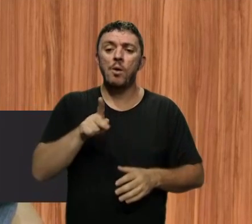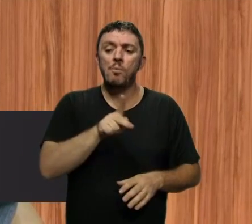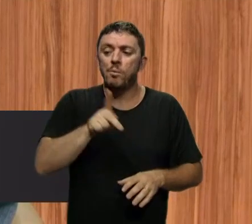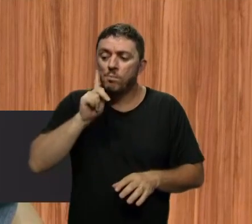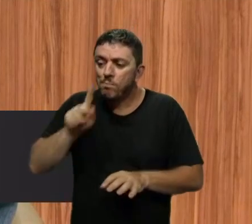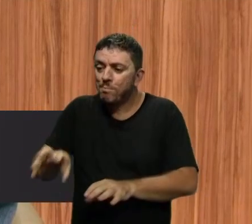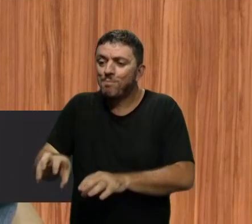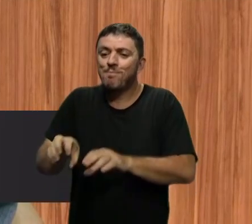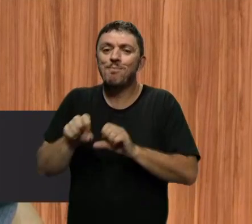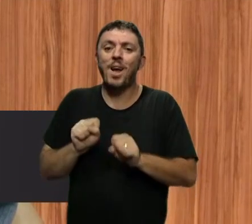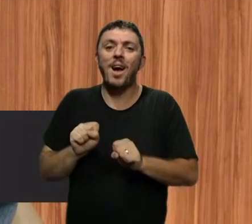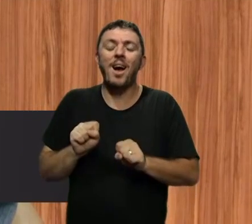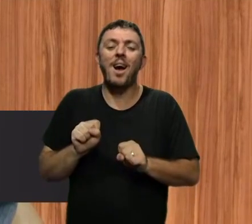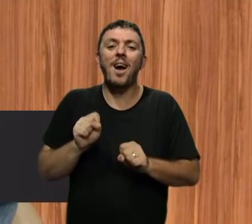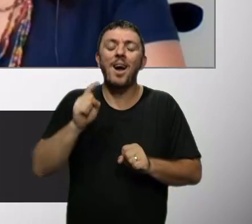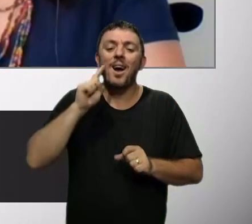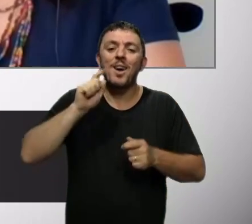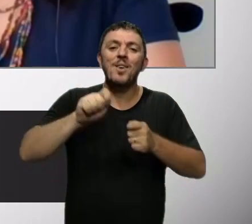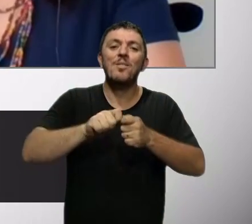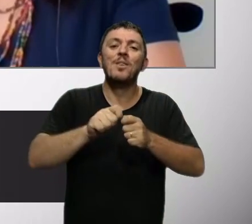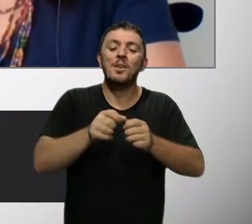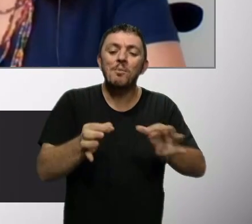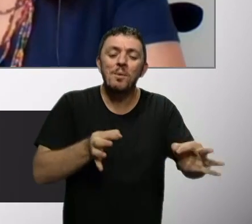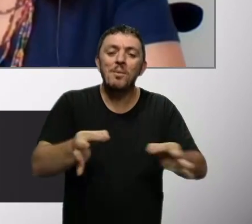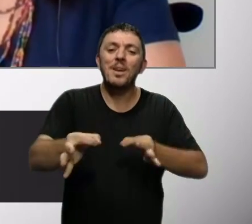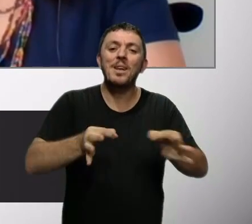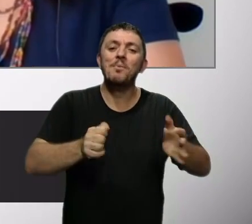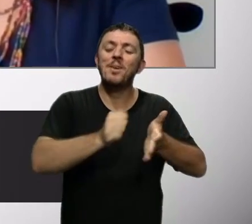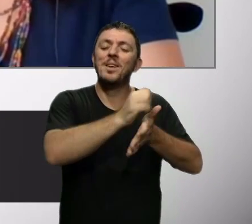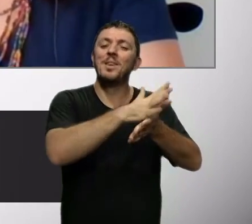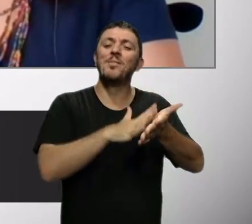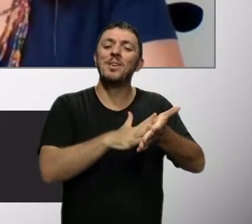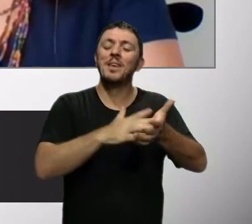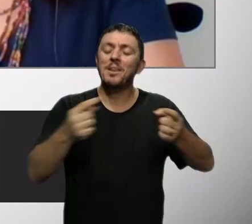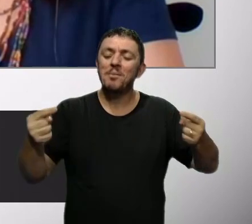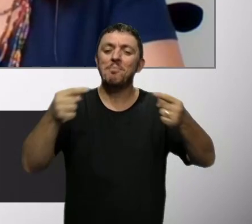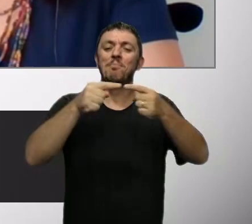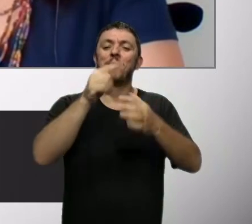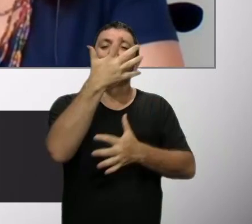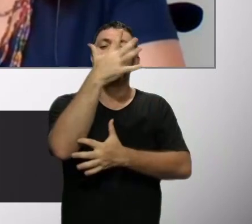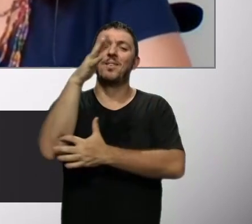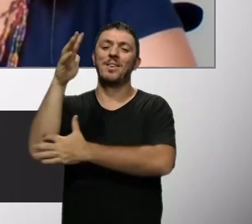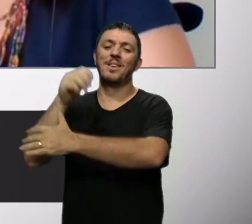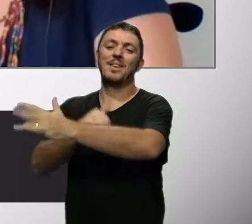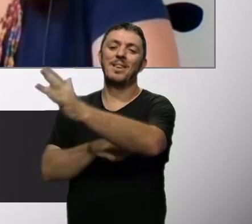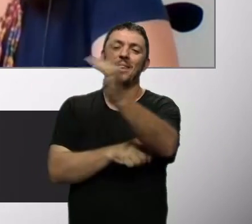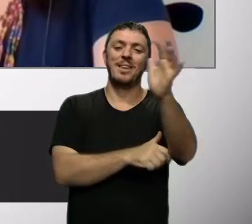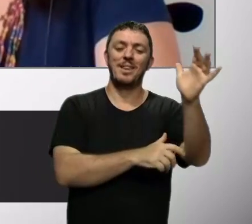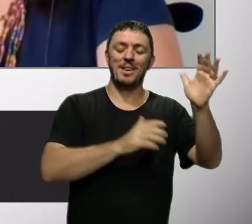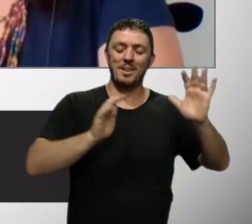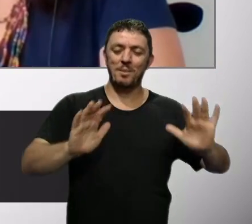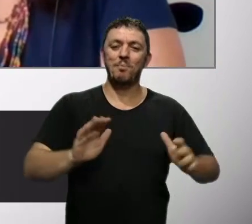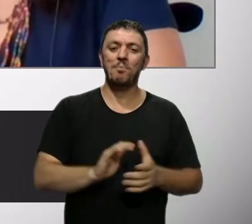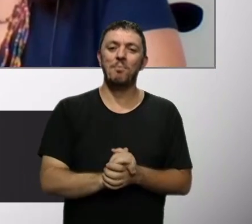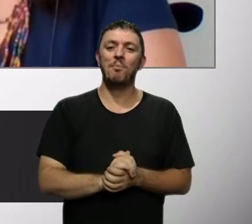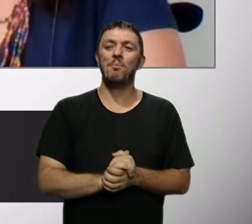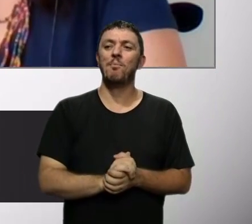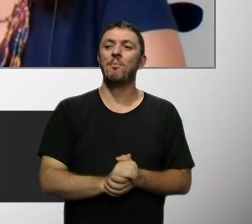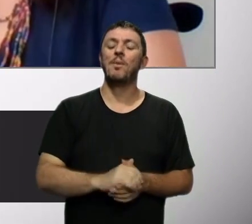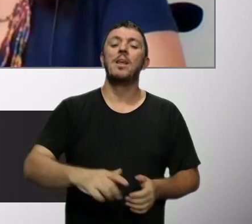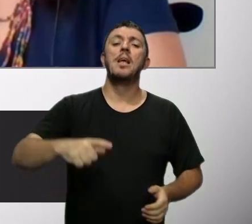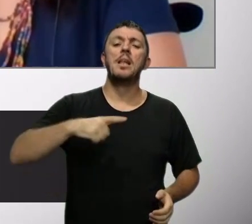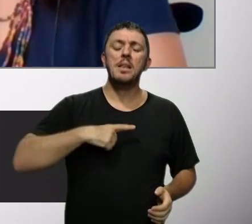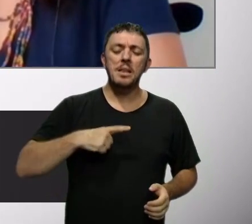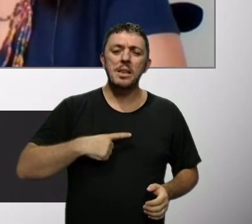atividades com a natureza. Ana, nós trouxemos algumas imagens e alguns registros extraídos da